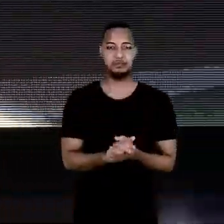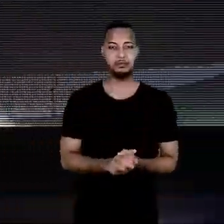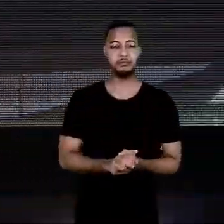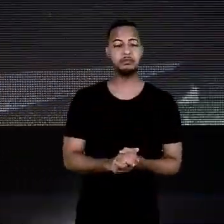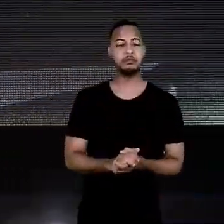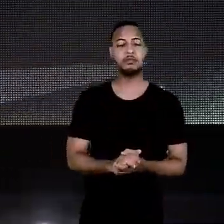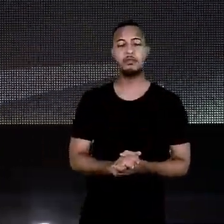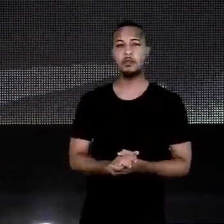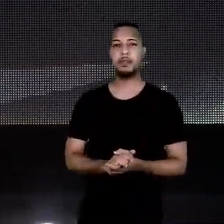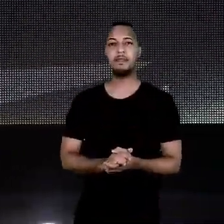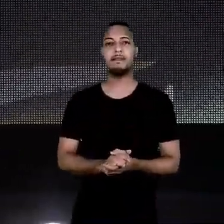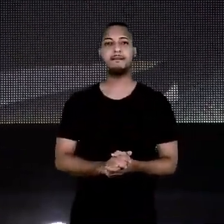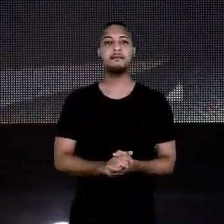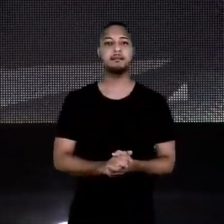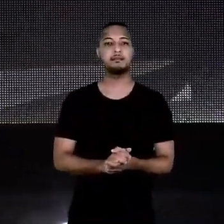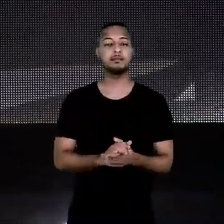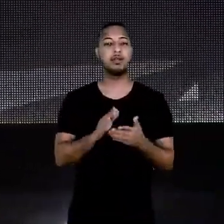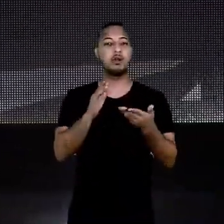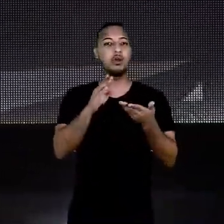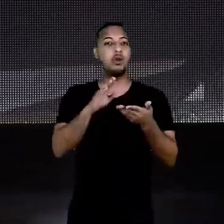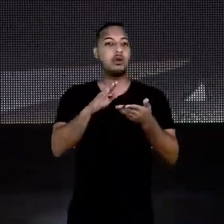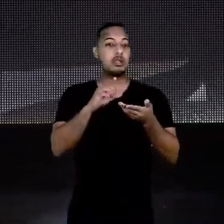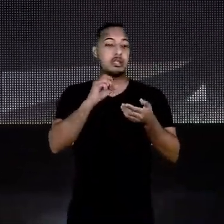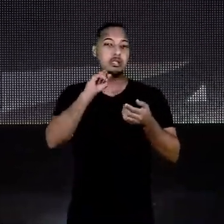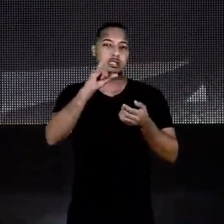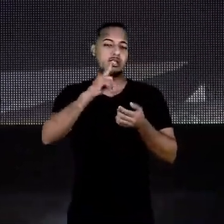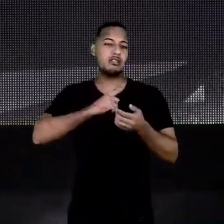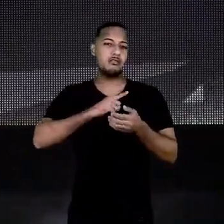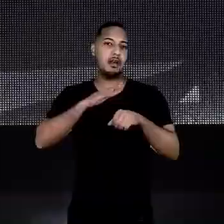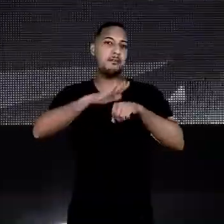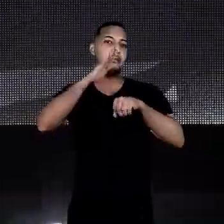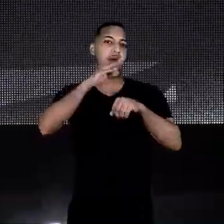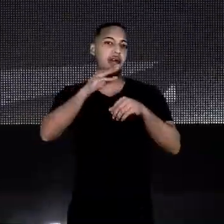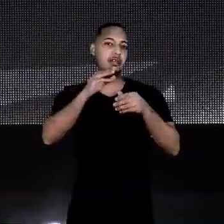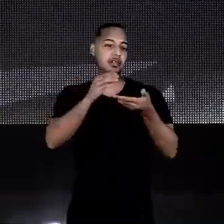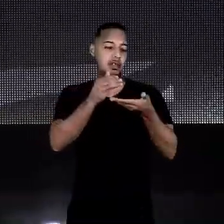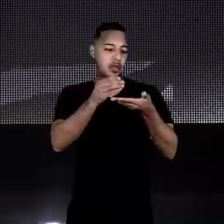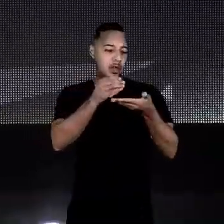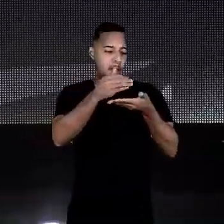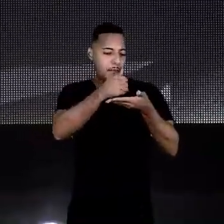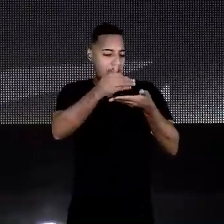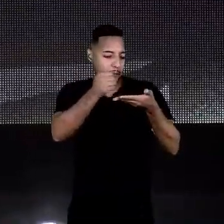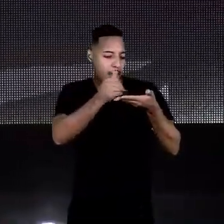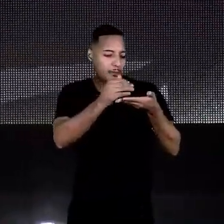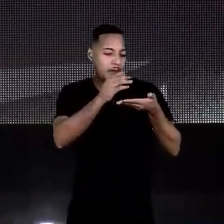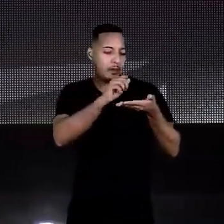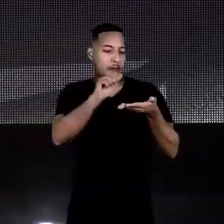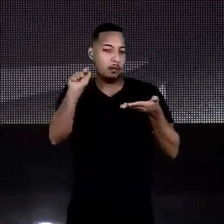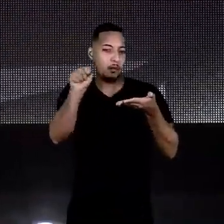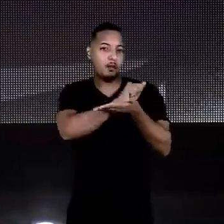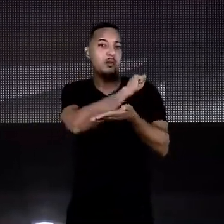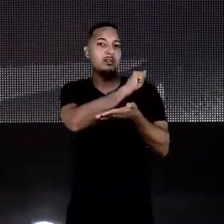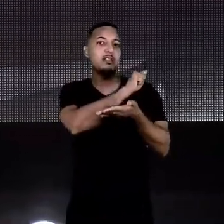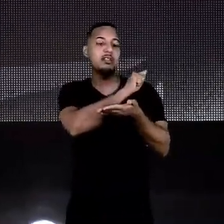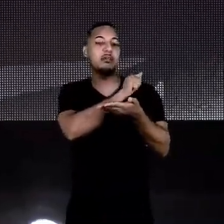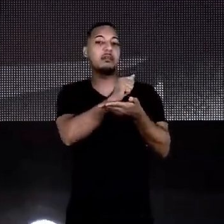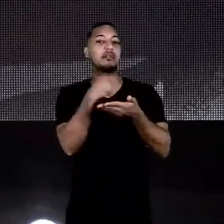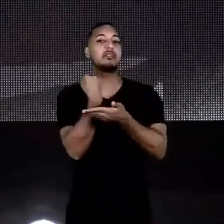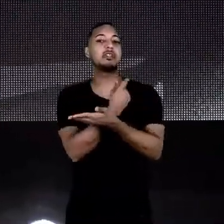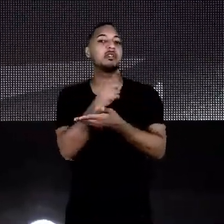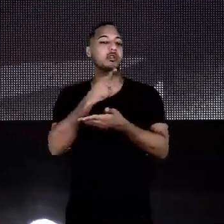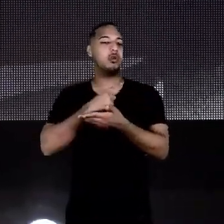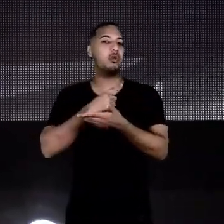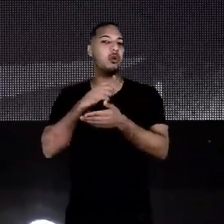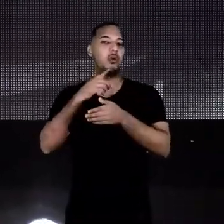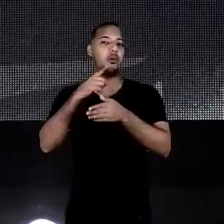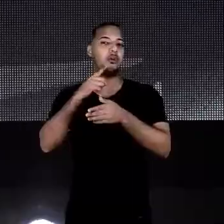Por quê? Porque quanto mais espaço, mais armazenamento. É a mesma coisa na minha vida e na tua vida.